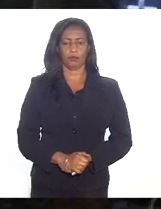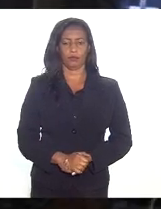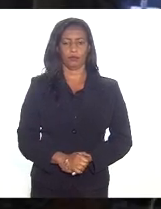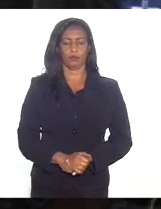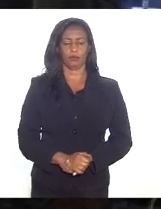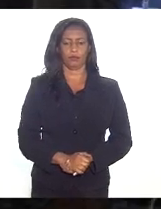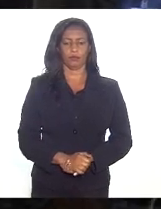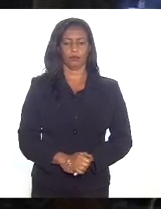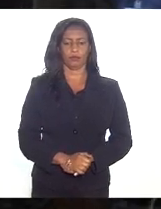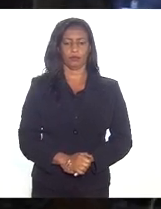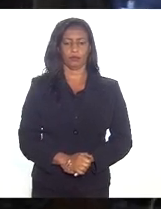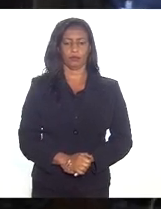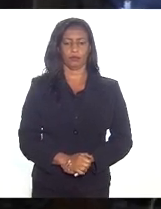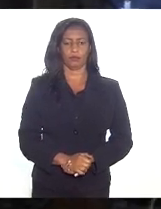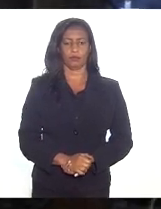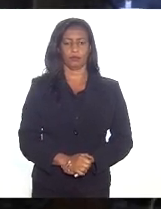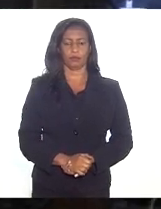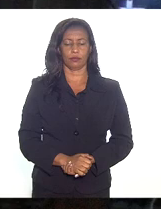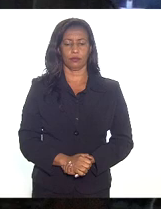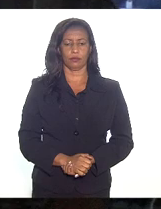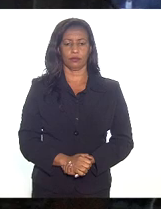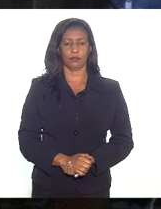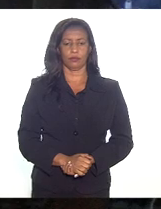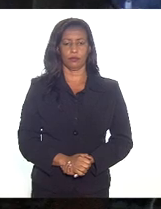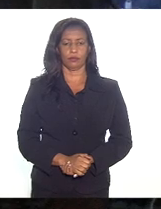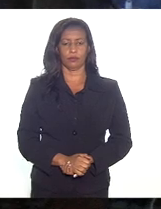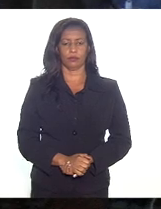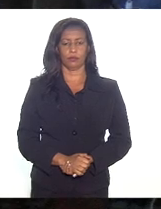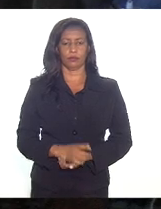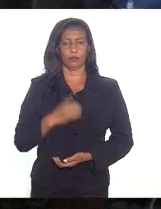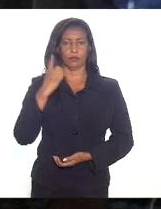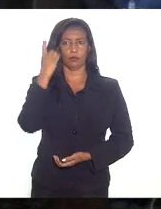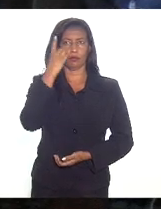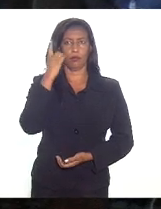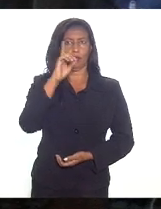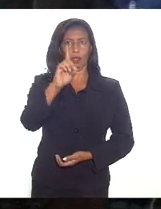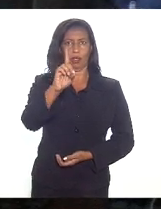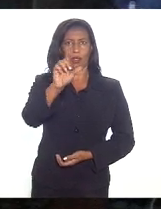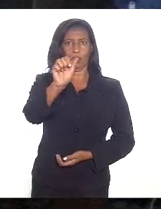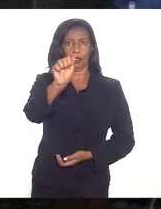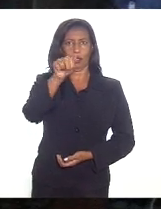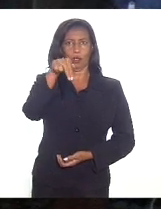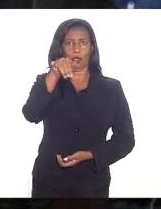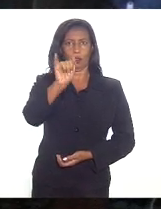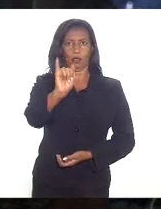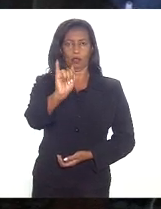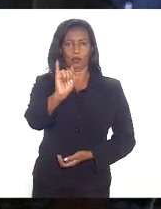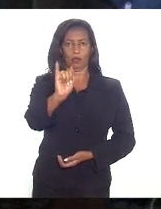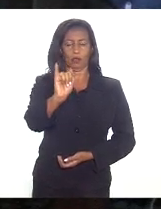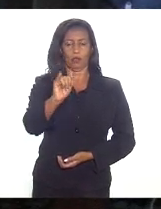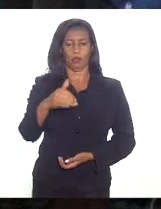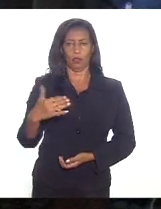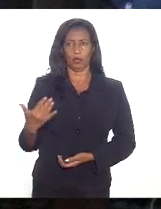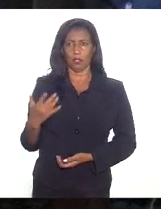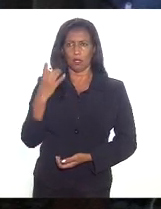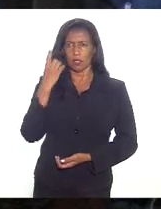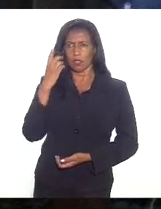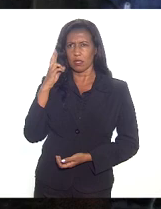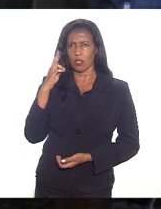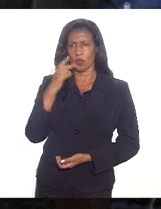Deputado Coronel Salema. Deputada Dani Monteiro. Senhor